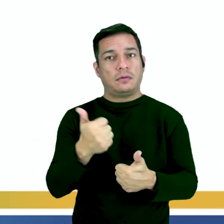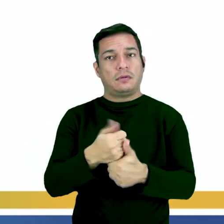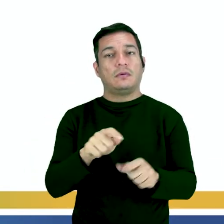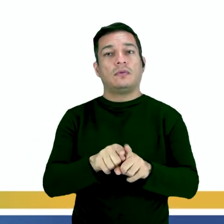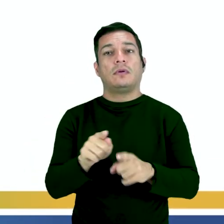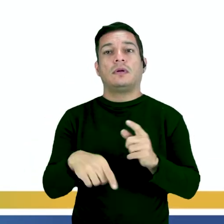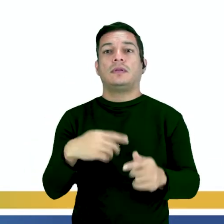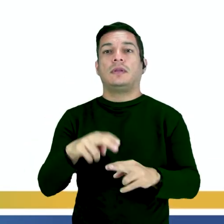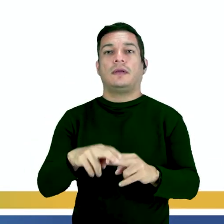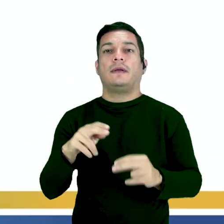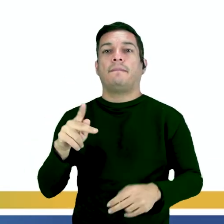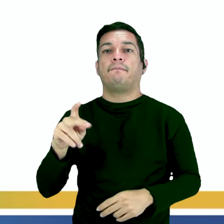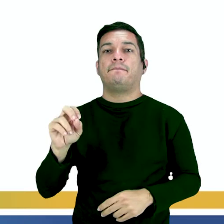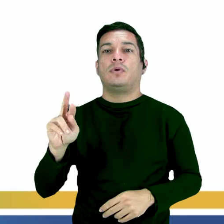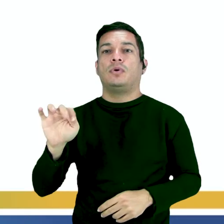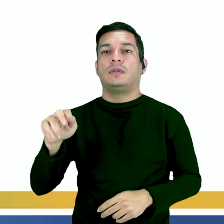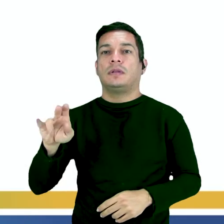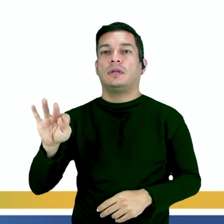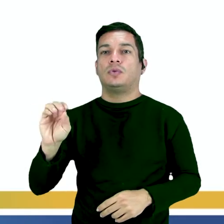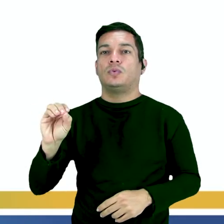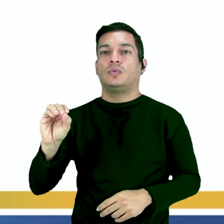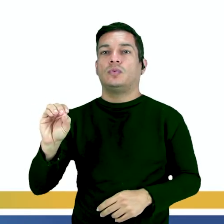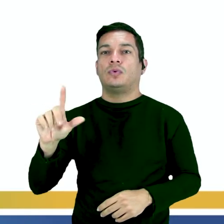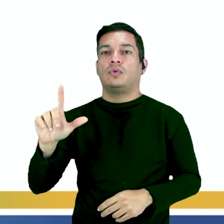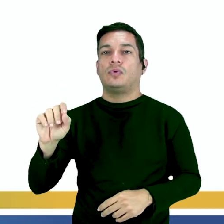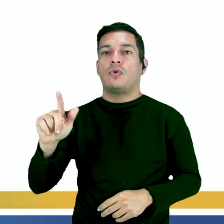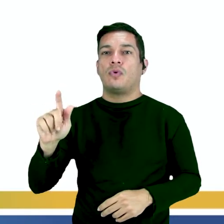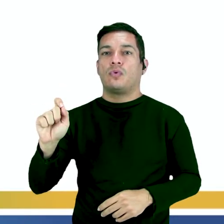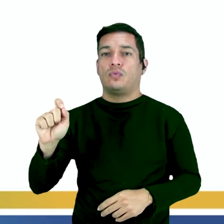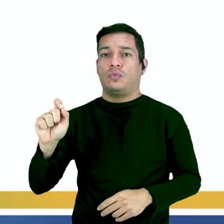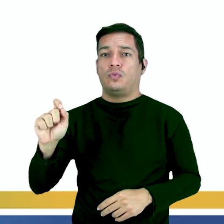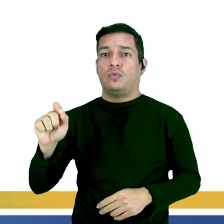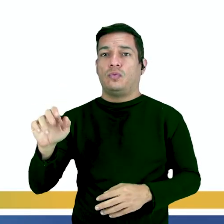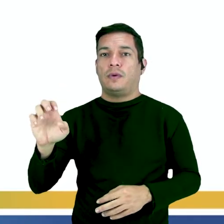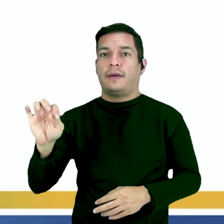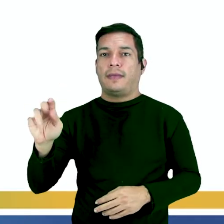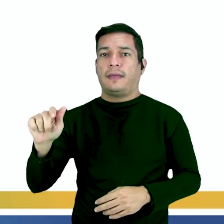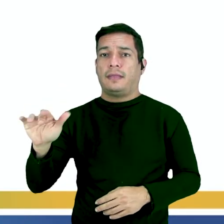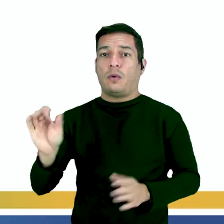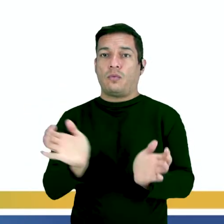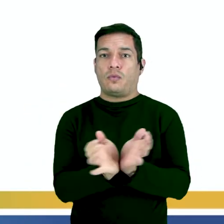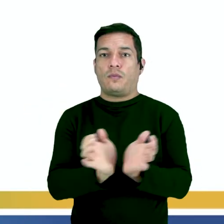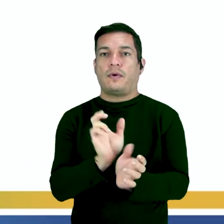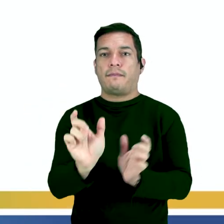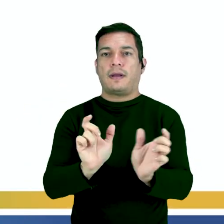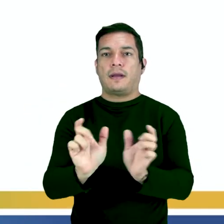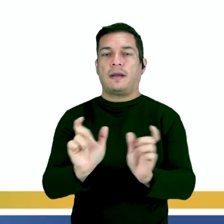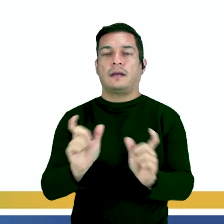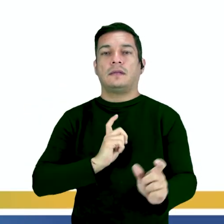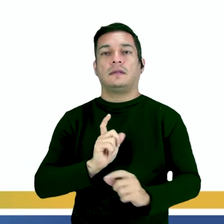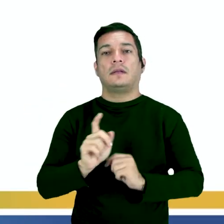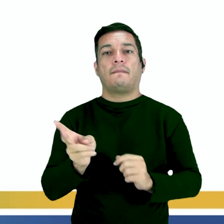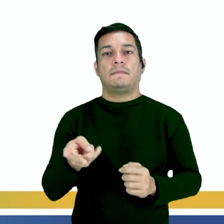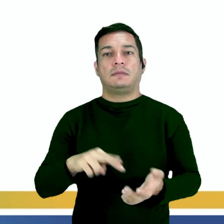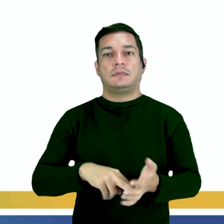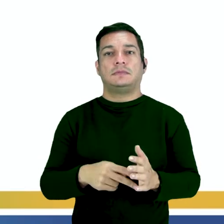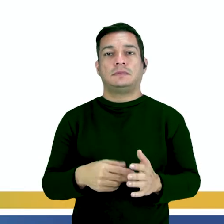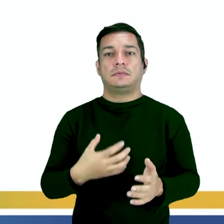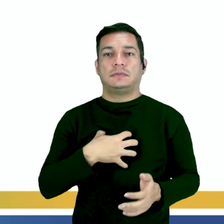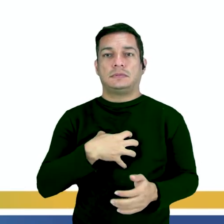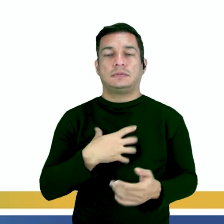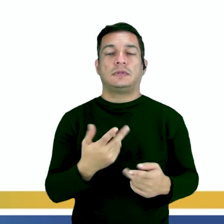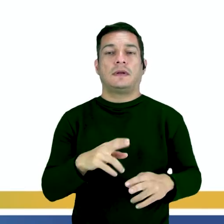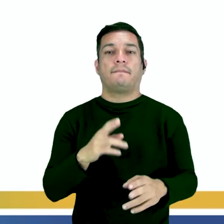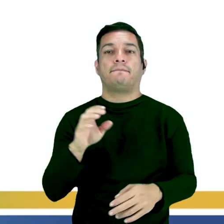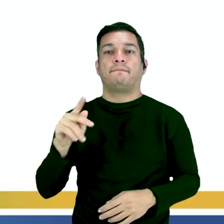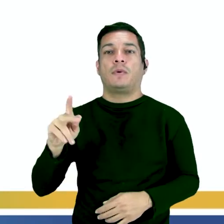por portanto, o logo, o então, um conjunto de palavras que exerce o mesmo valor. O por